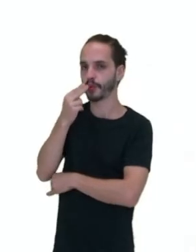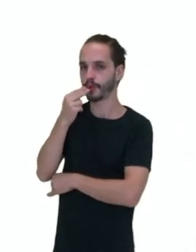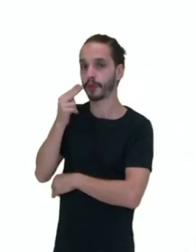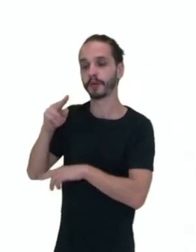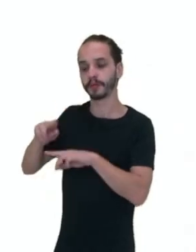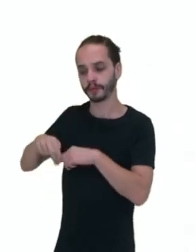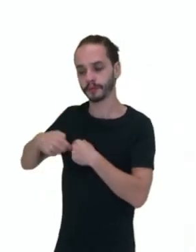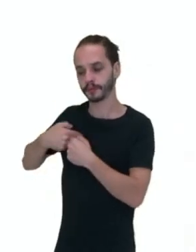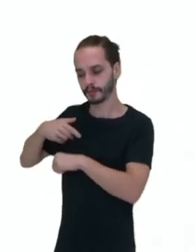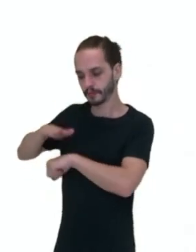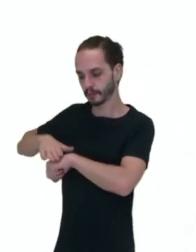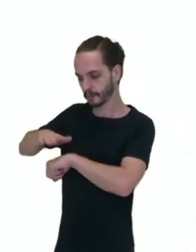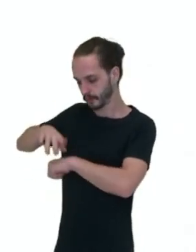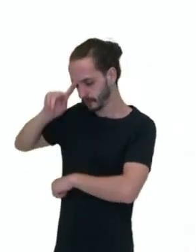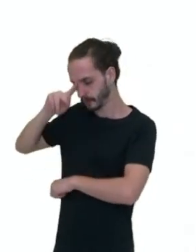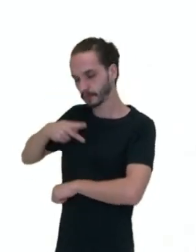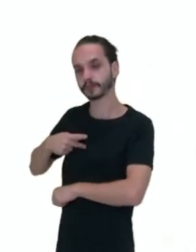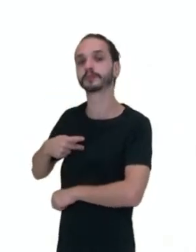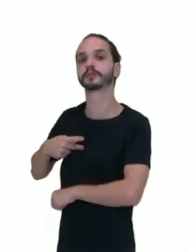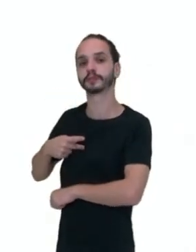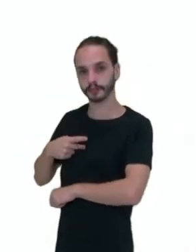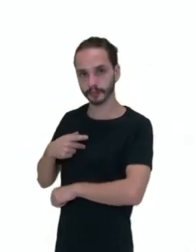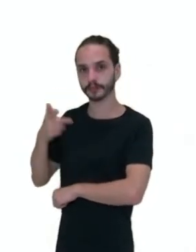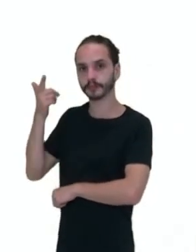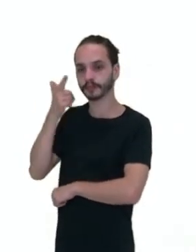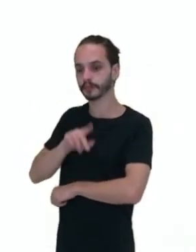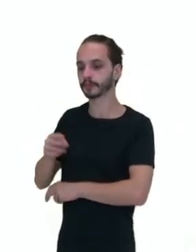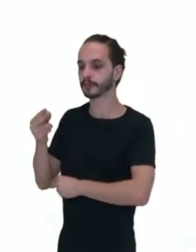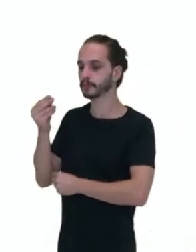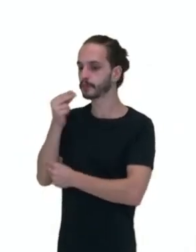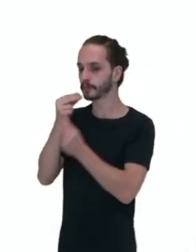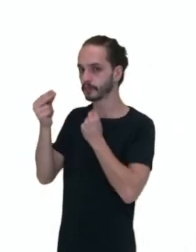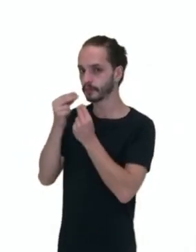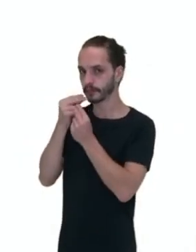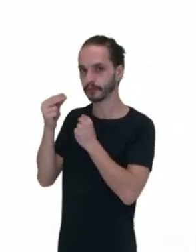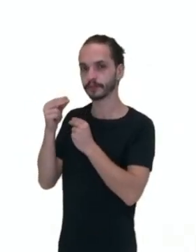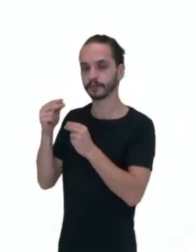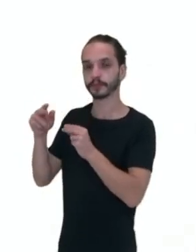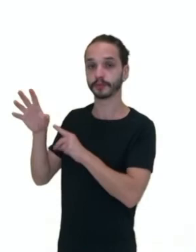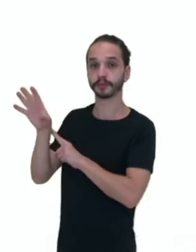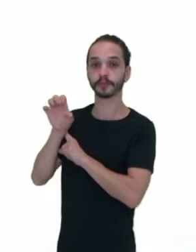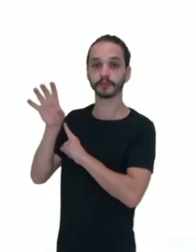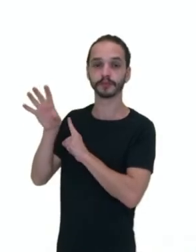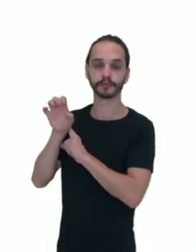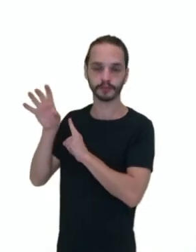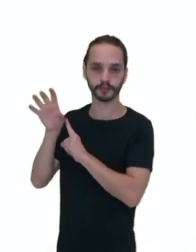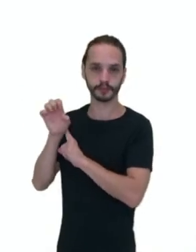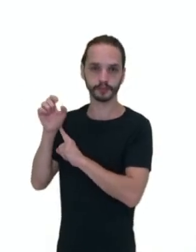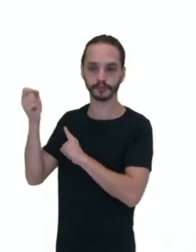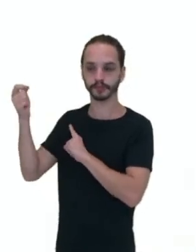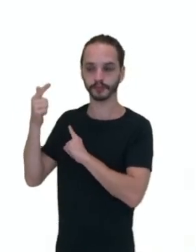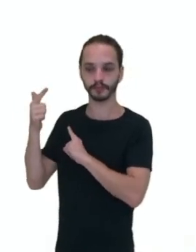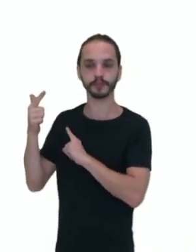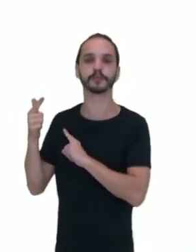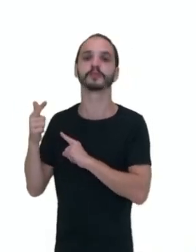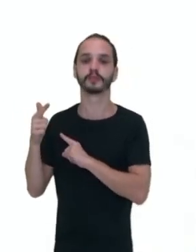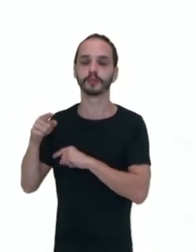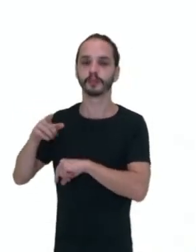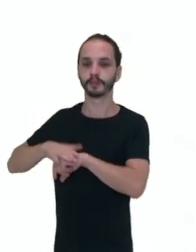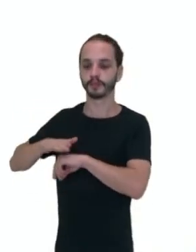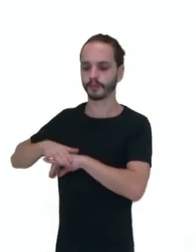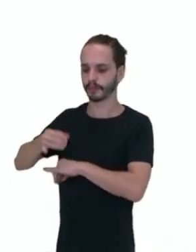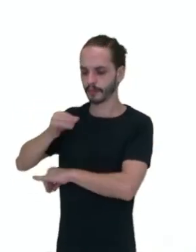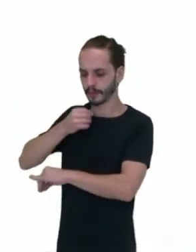organismos autotróficos, né? Que retiram ali a nutrição da fotossíntese. E com isso ela vai produzir todos